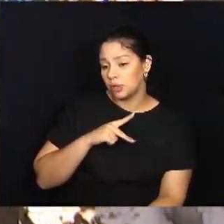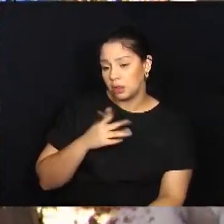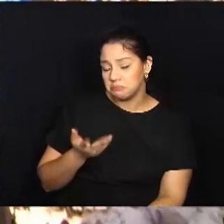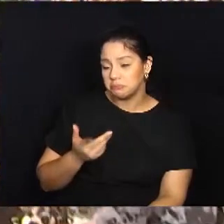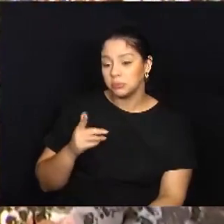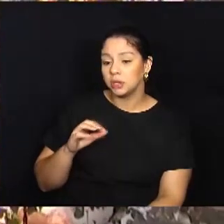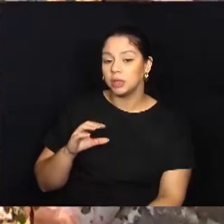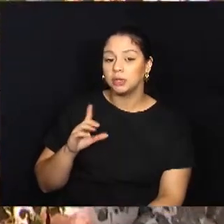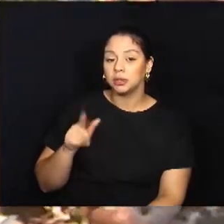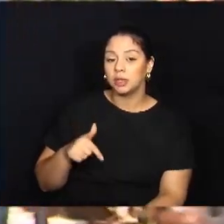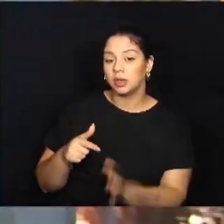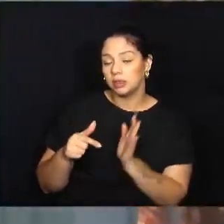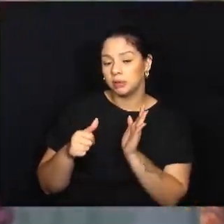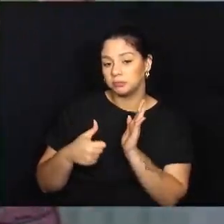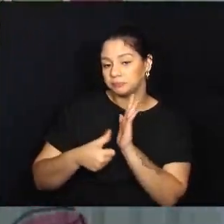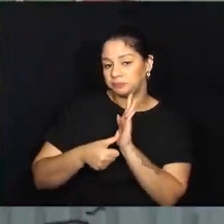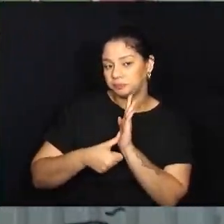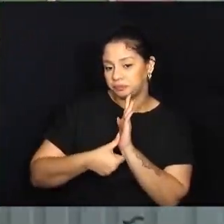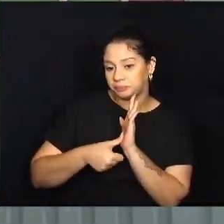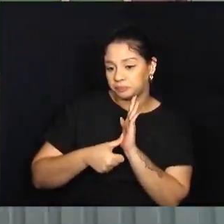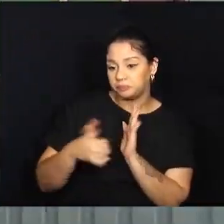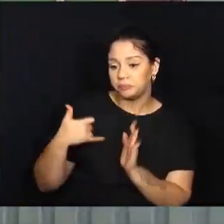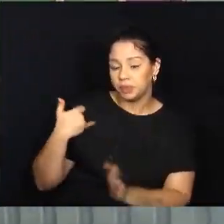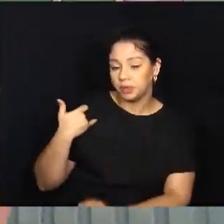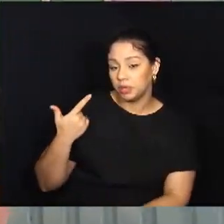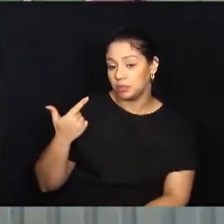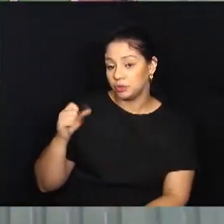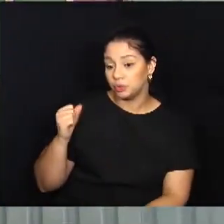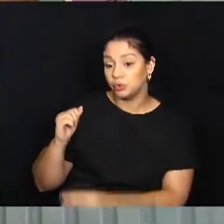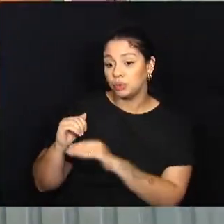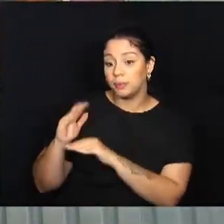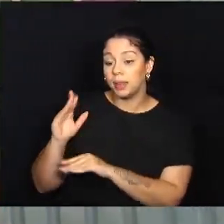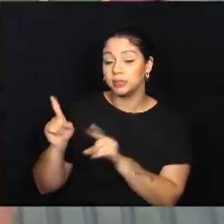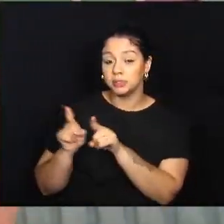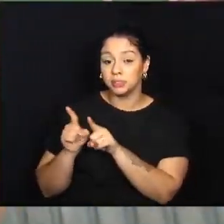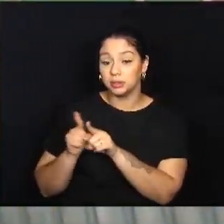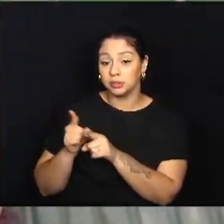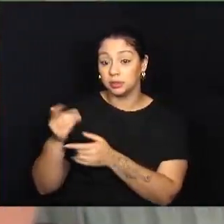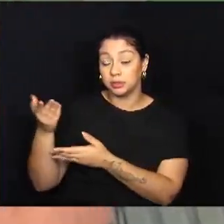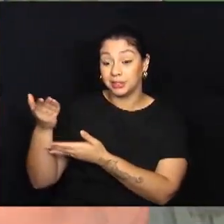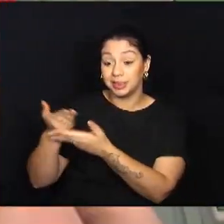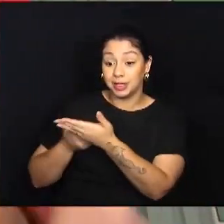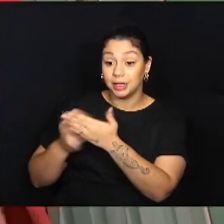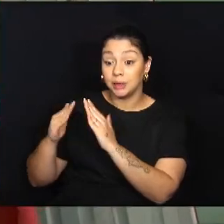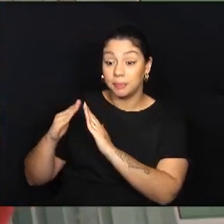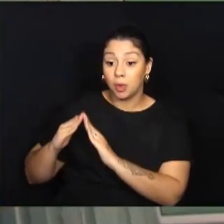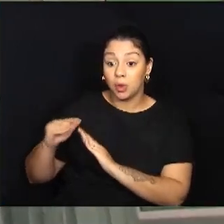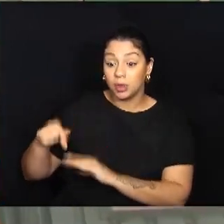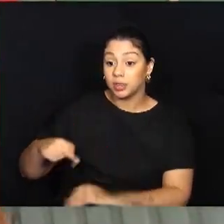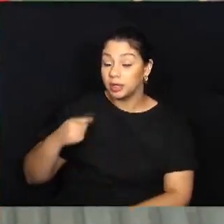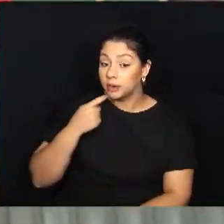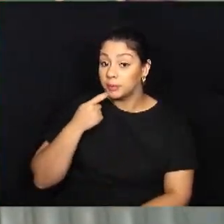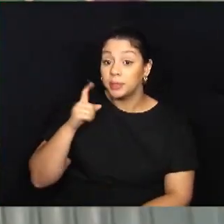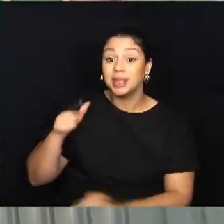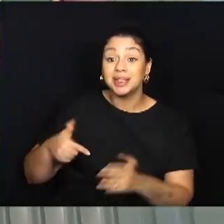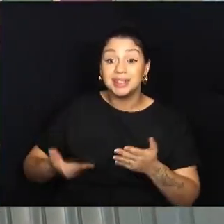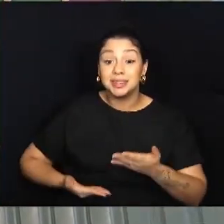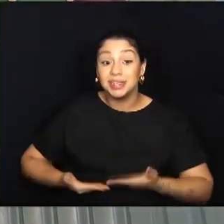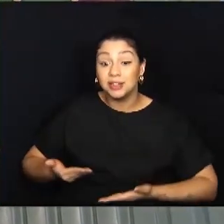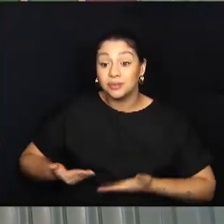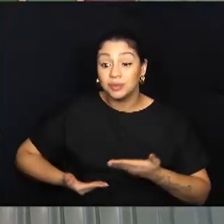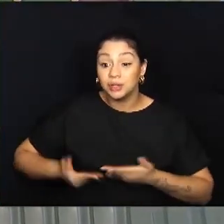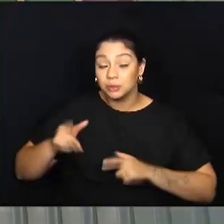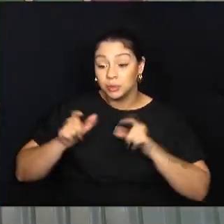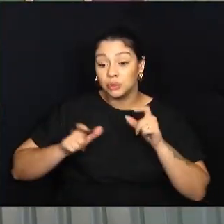RG, a habilitação, ser maior de 18 anos e um comprovante de residência de Campinas. O serviço é exclusivo para